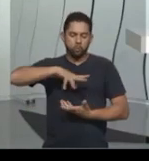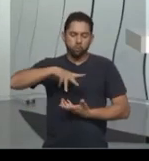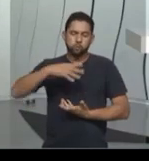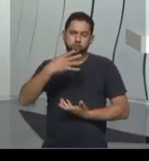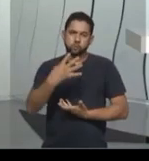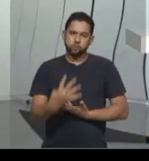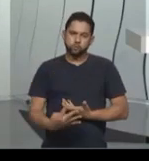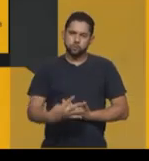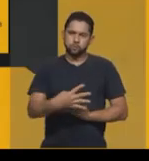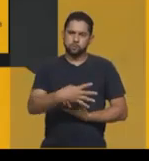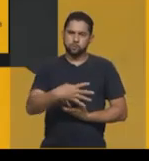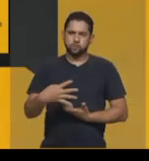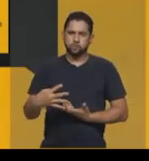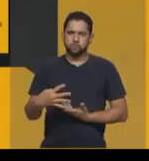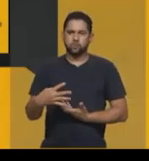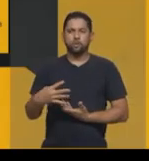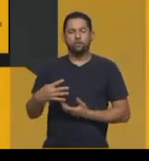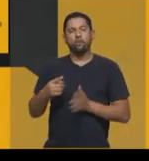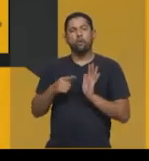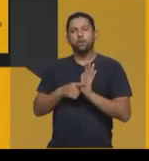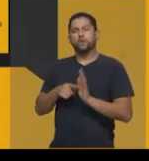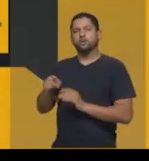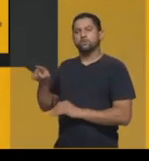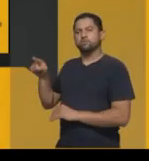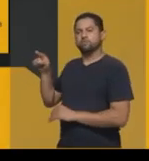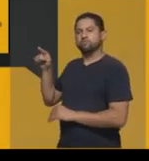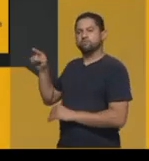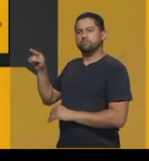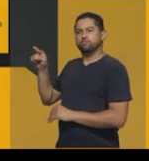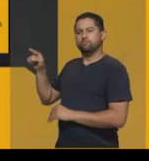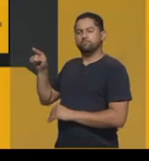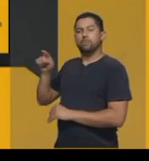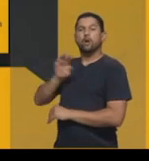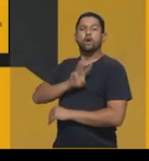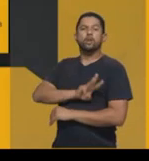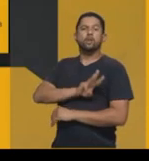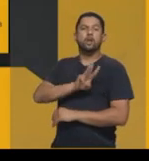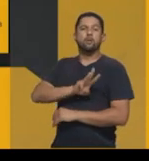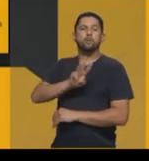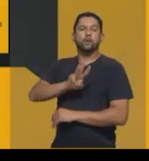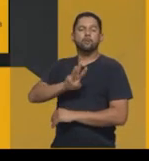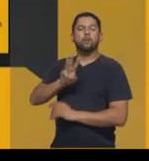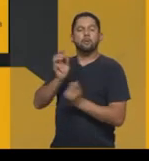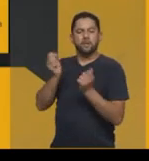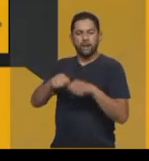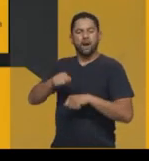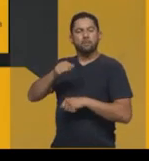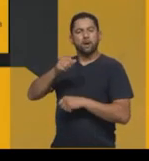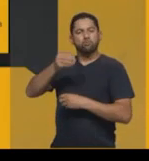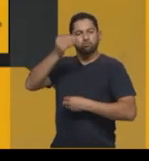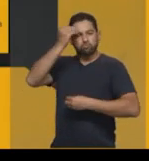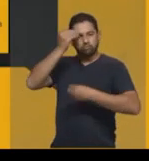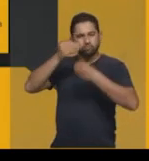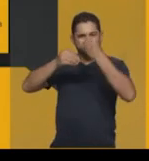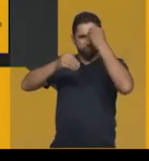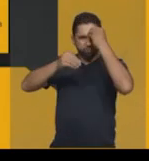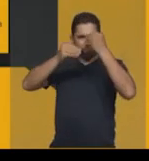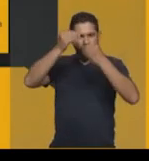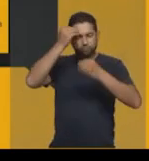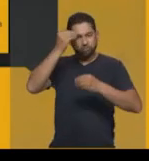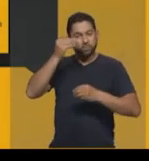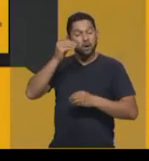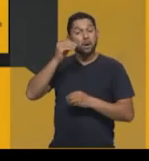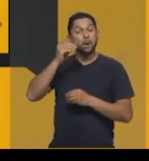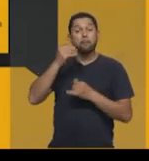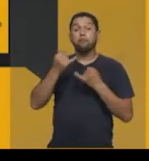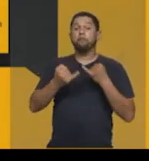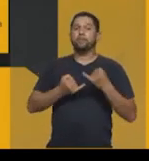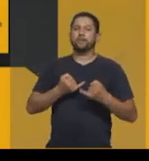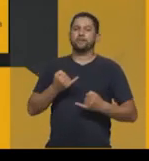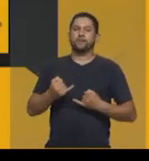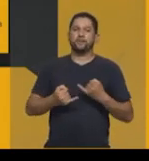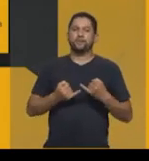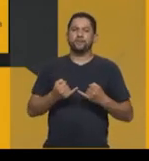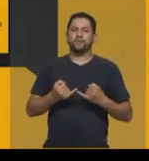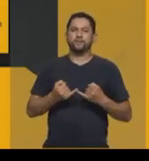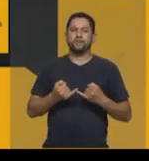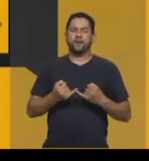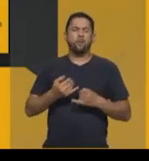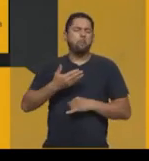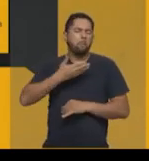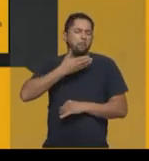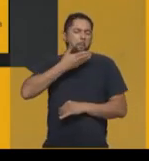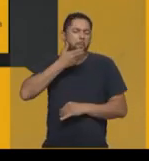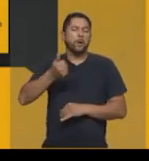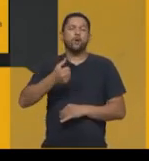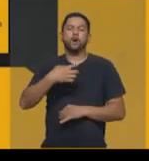geográficas, deixa aqui um site interessante que é Aprender Coordenadas Geográficas Brincando. Né? Acho que a melhor forma lúdica da